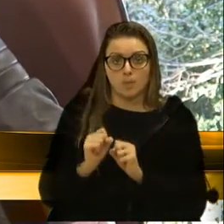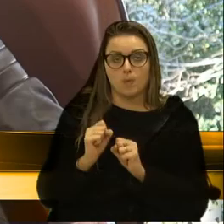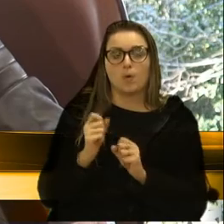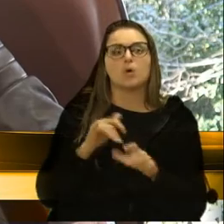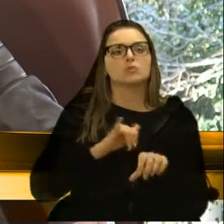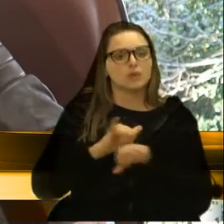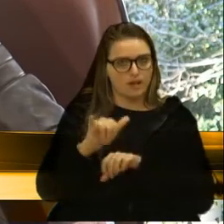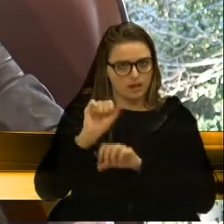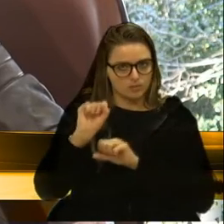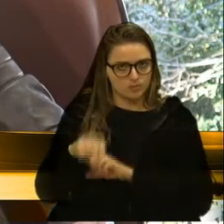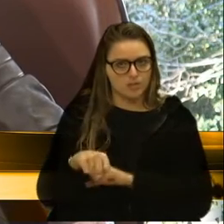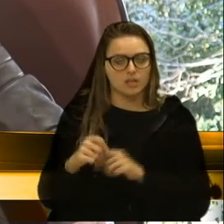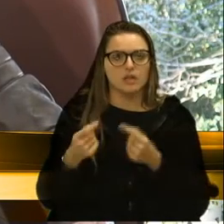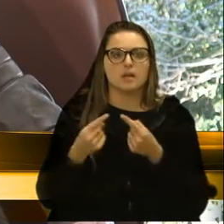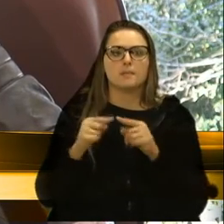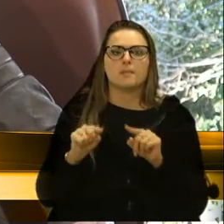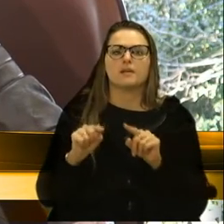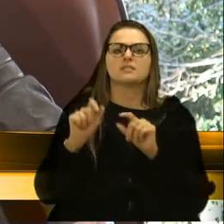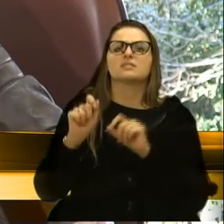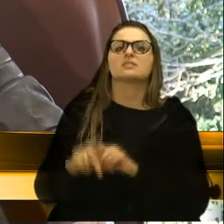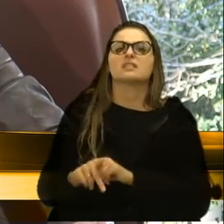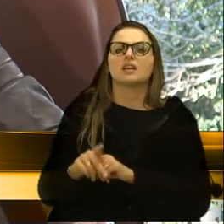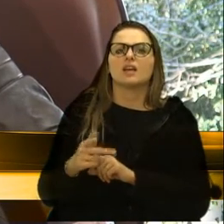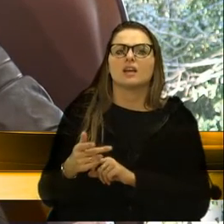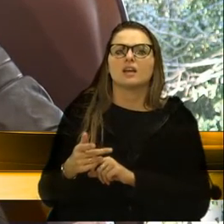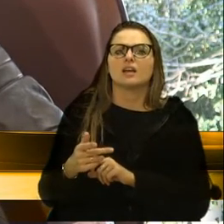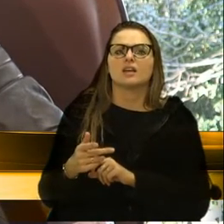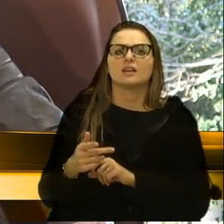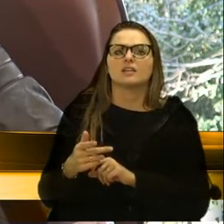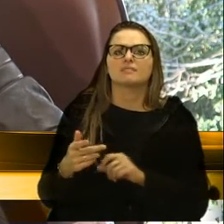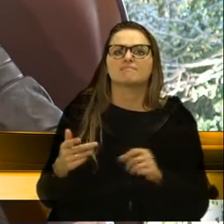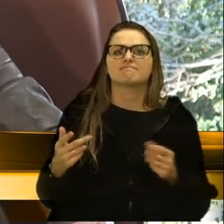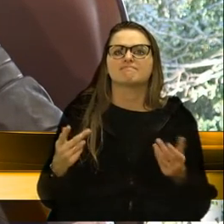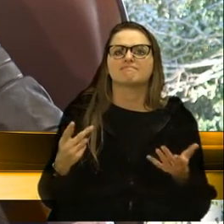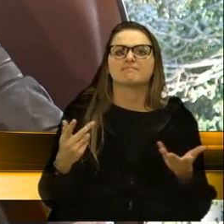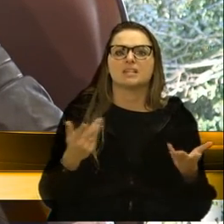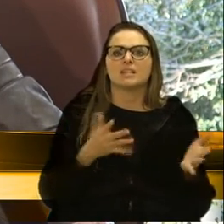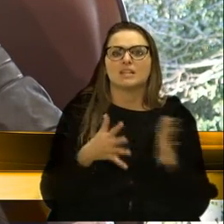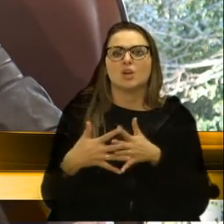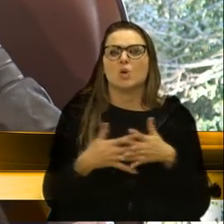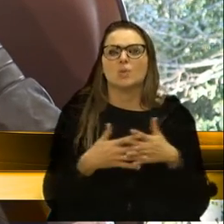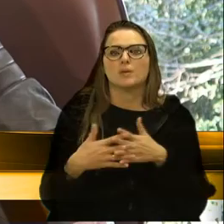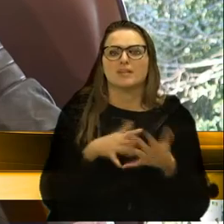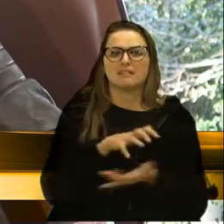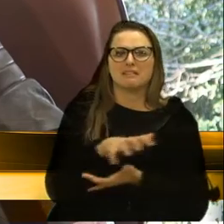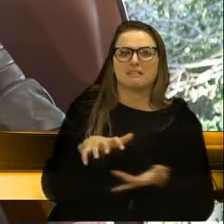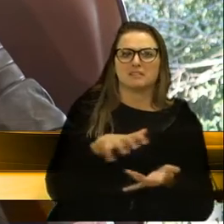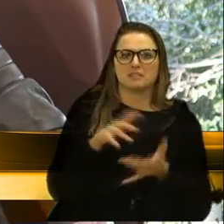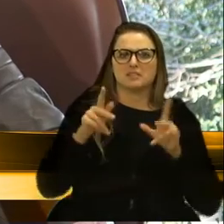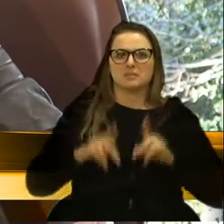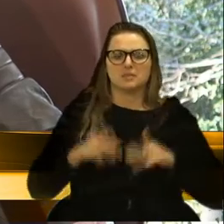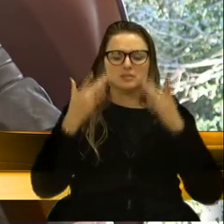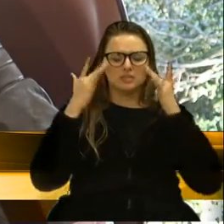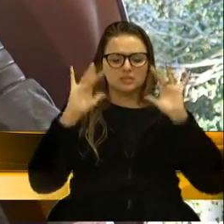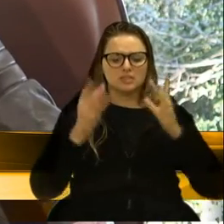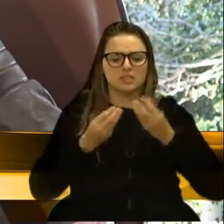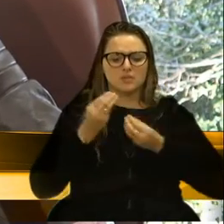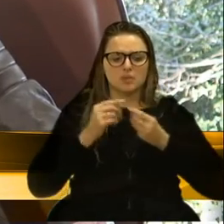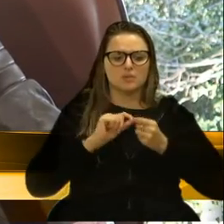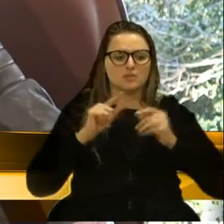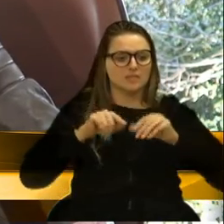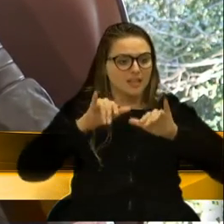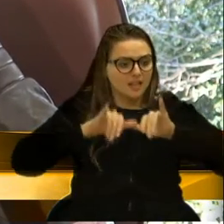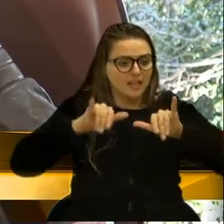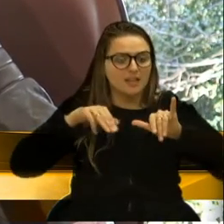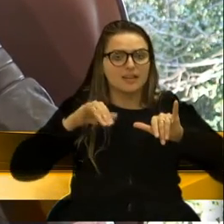equivocadamente, mas quem é que está desorientando mais a população em nível nacional? que está deixando perdido um pouco? É a imprensa